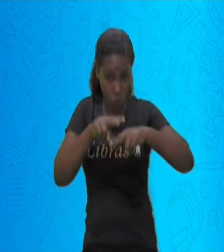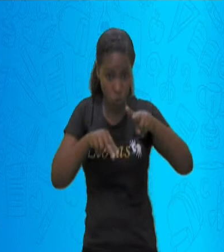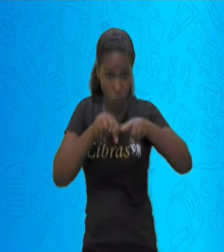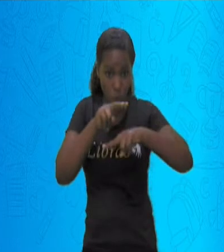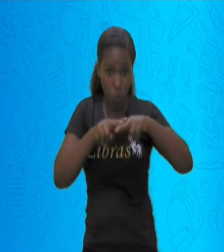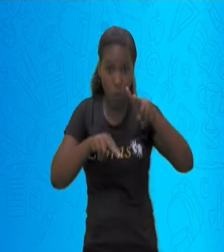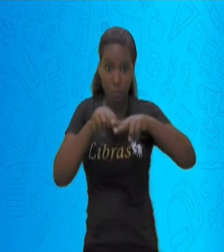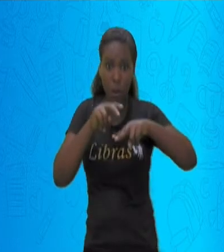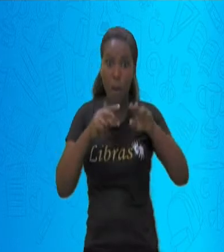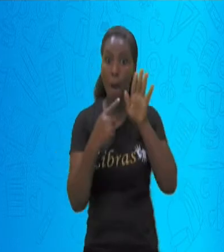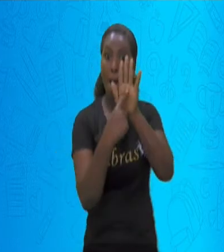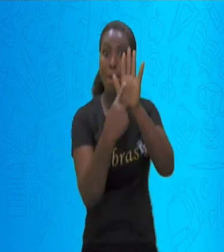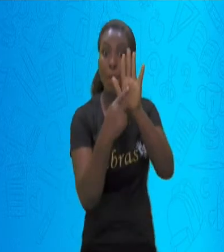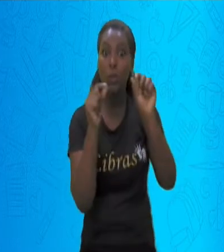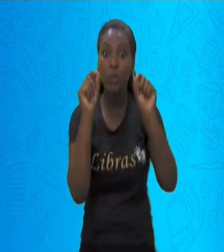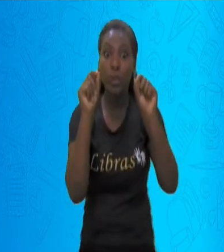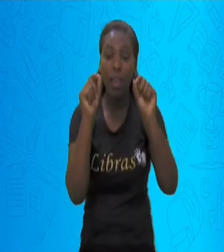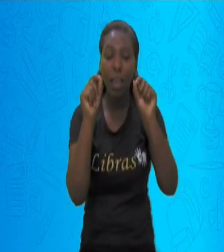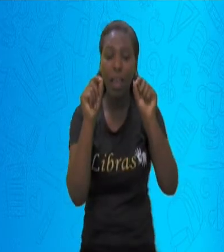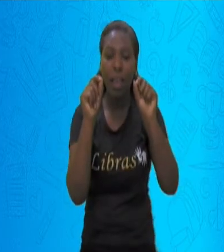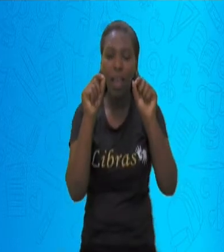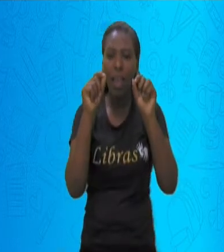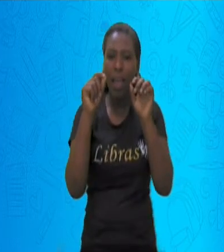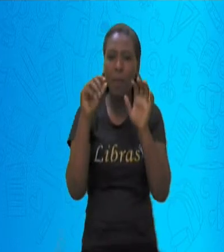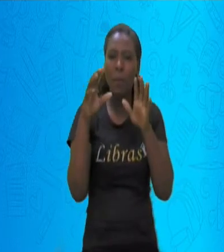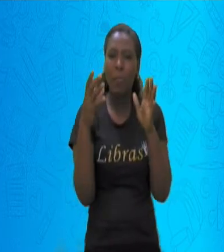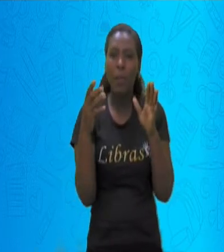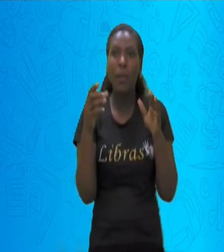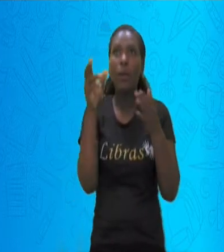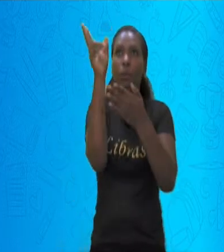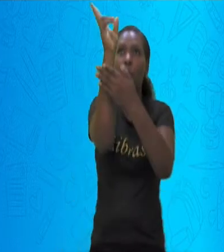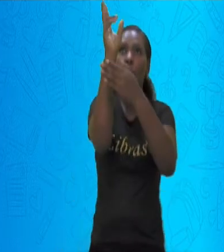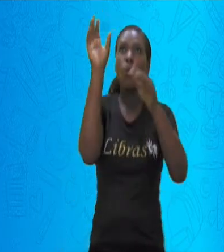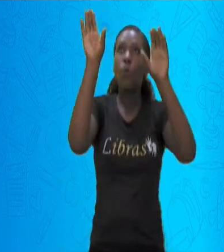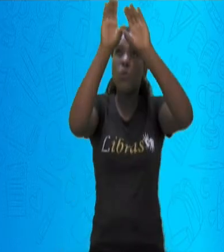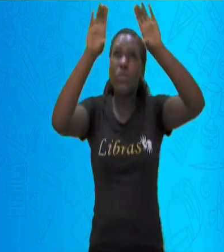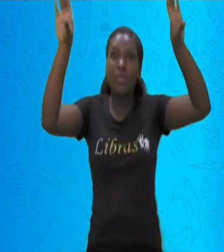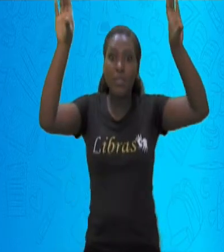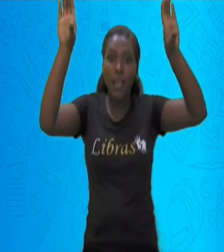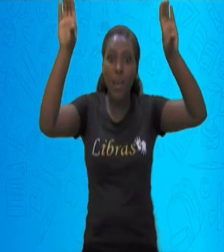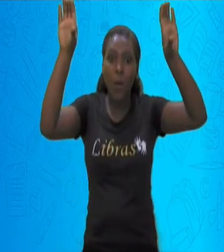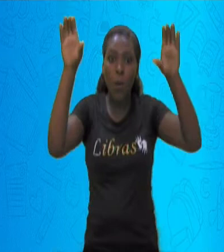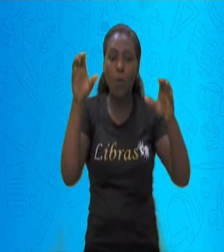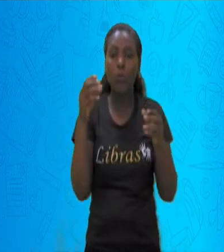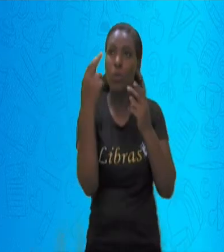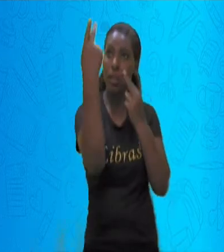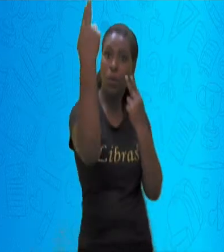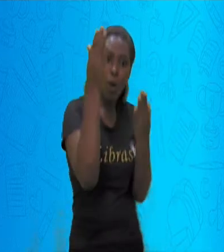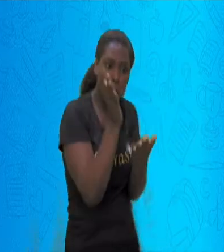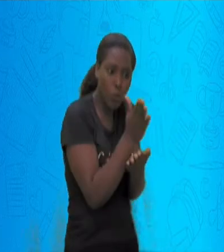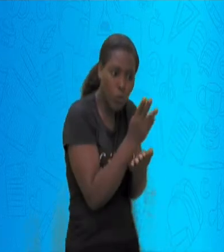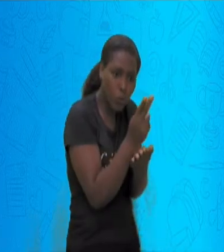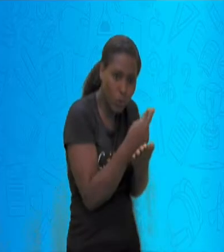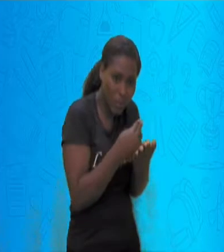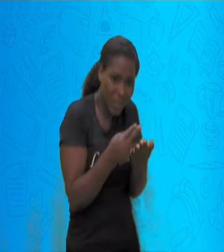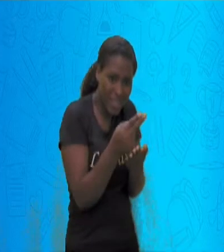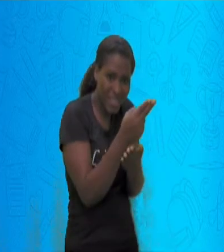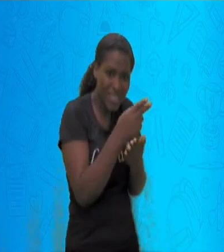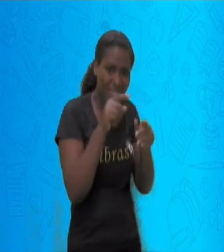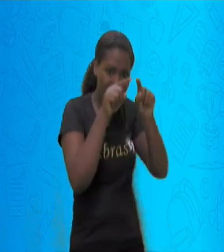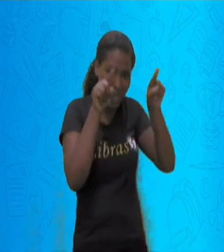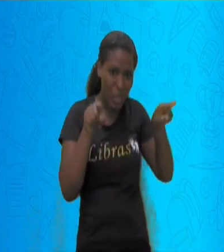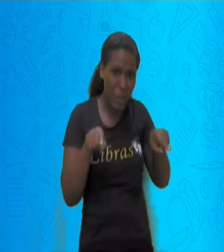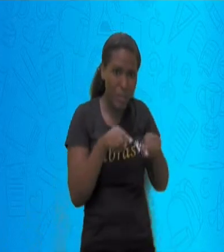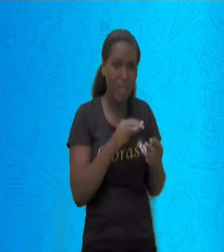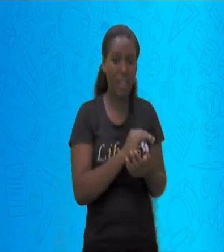uma representação do céu brasileiro para estampar a bandeira do país. A gente viu lá, vou voltar um